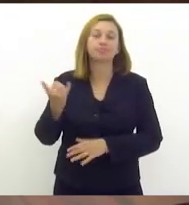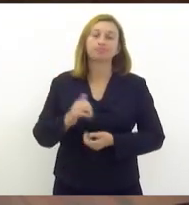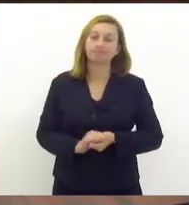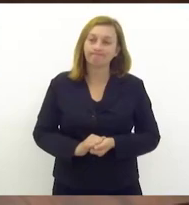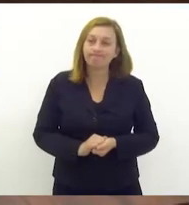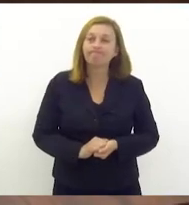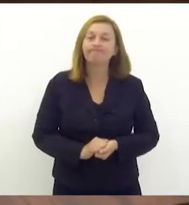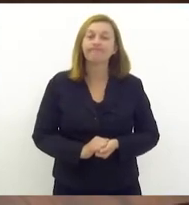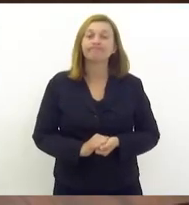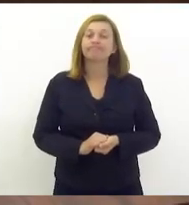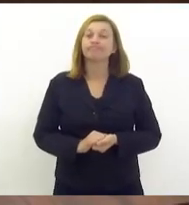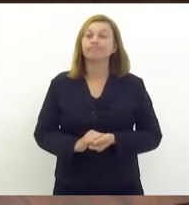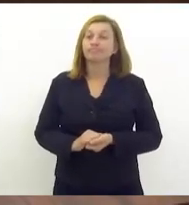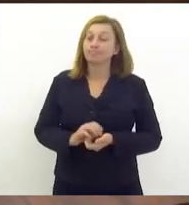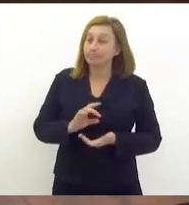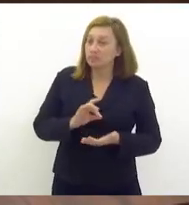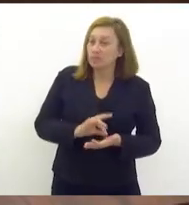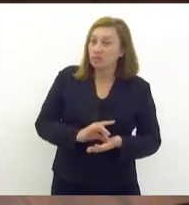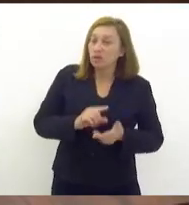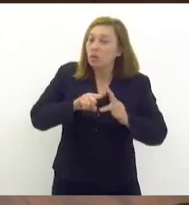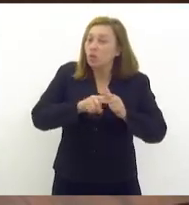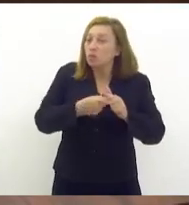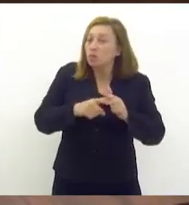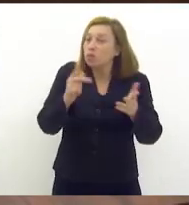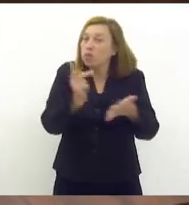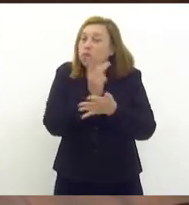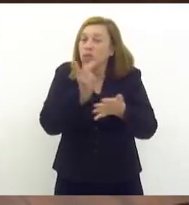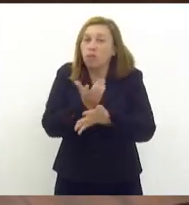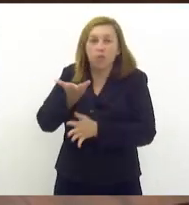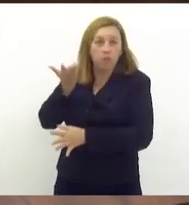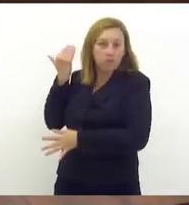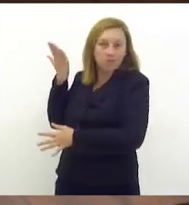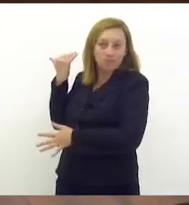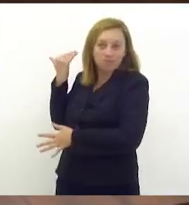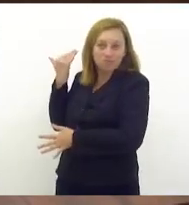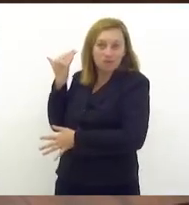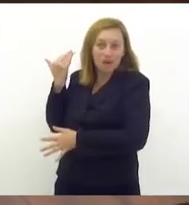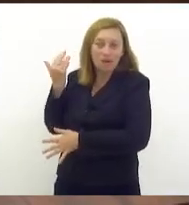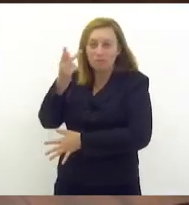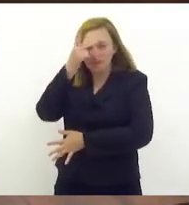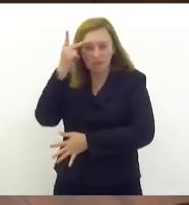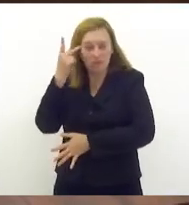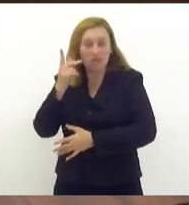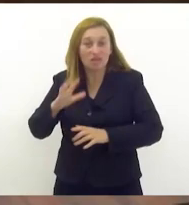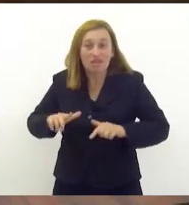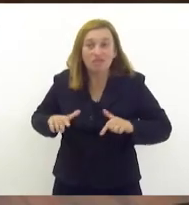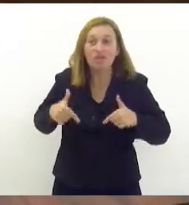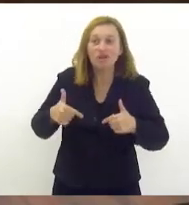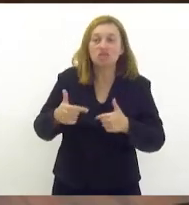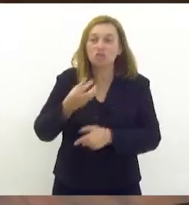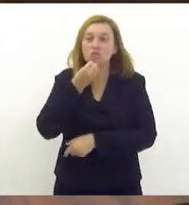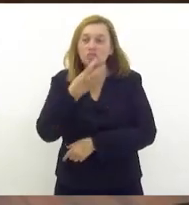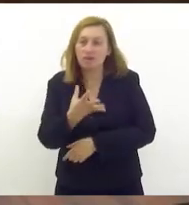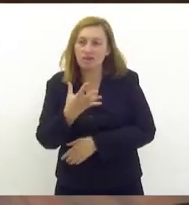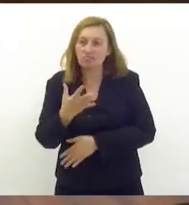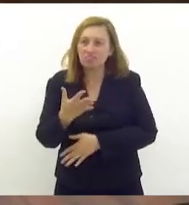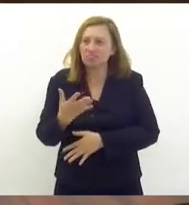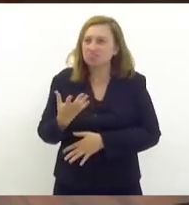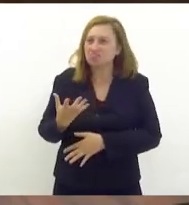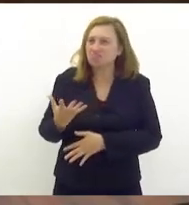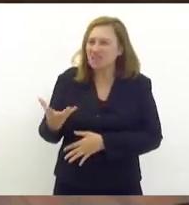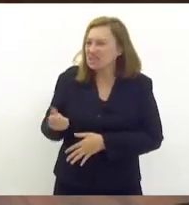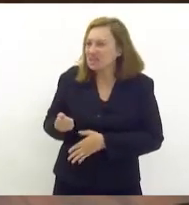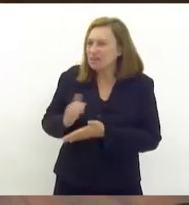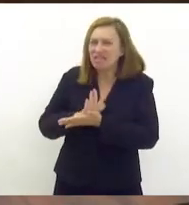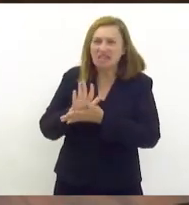realidade é reparar erros do passado com quem tenta fazer o bem sem qualquer lucro